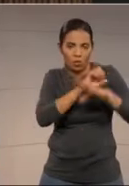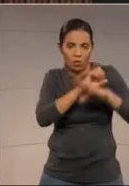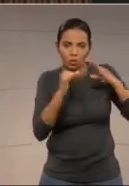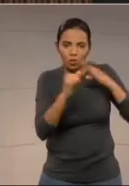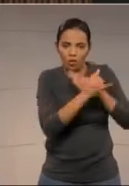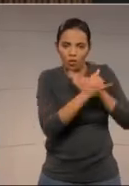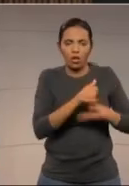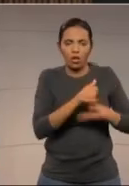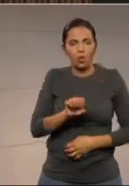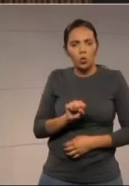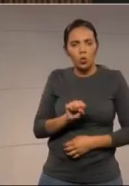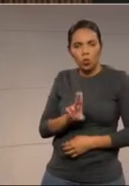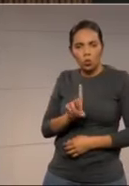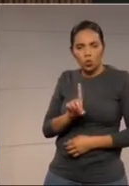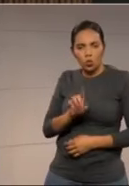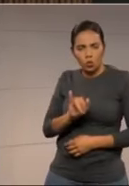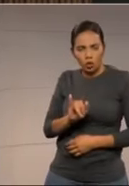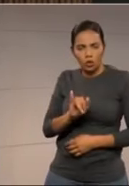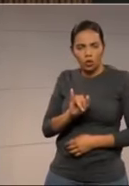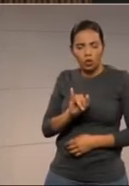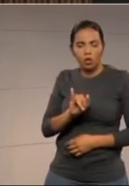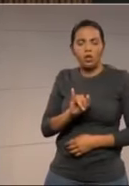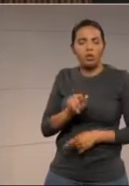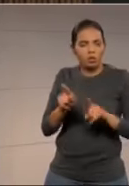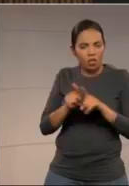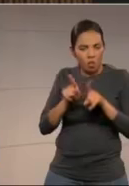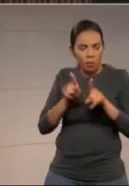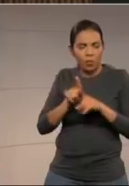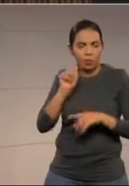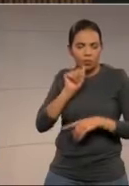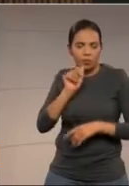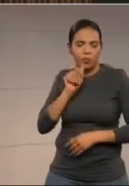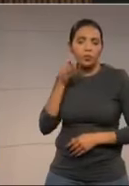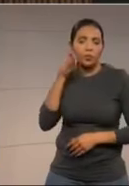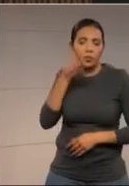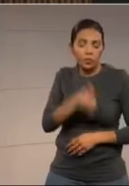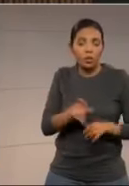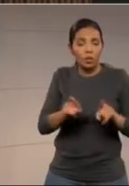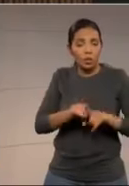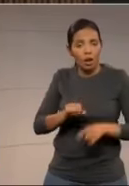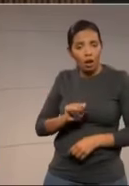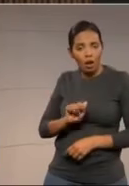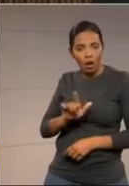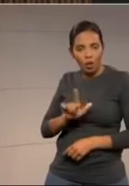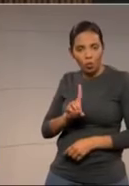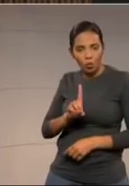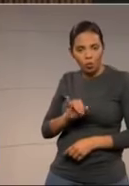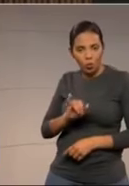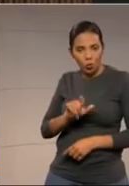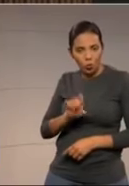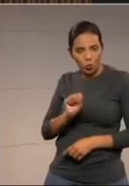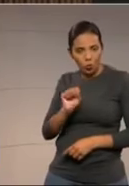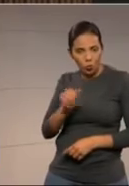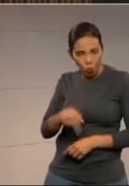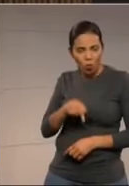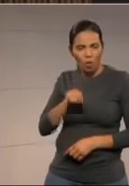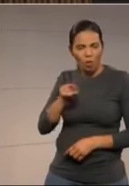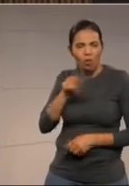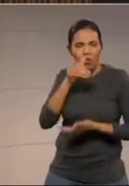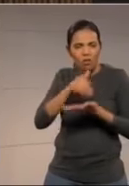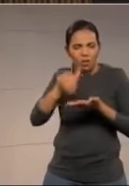SUDES, representando o secretário Mauro Rockenbach do Estado, o senhor Adilson Tremura, presidente do Conselho Municipal de Saúde da